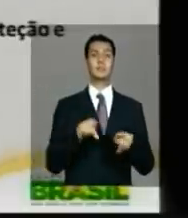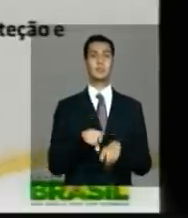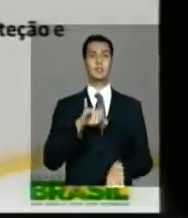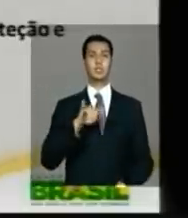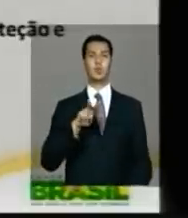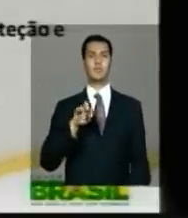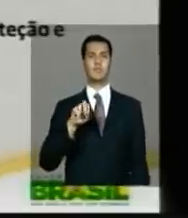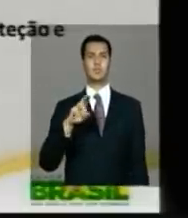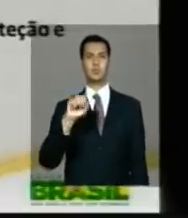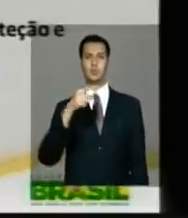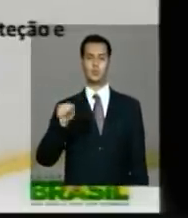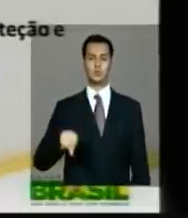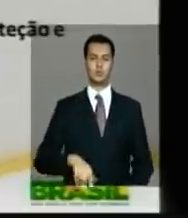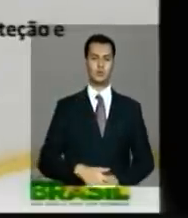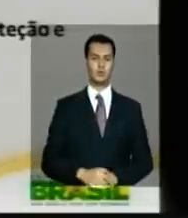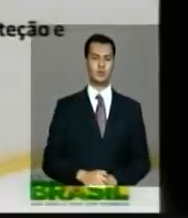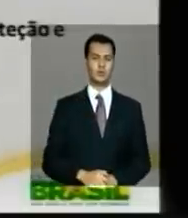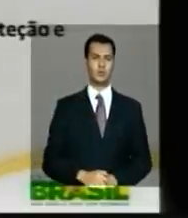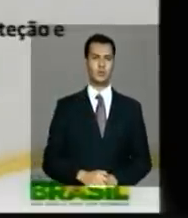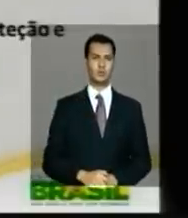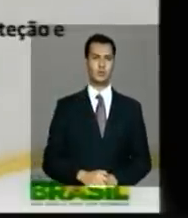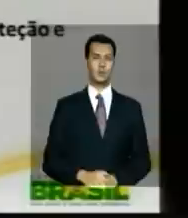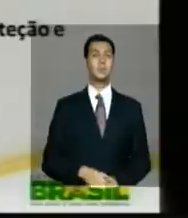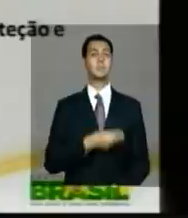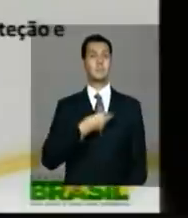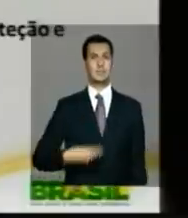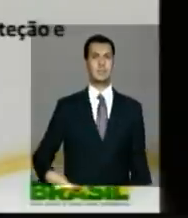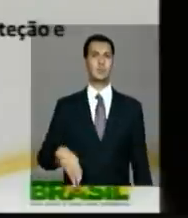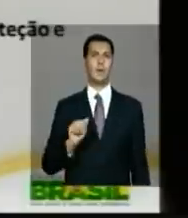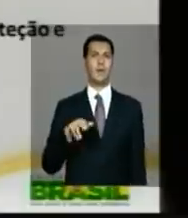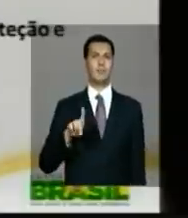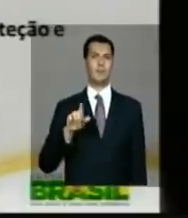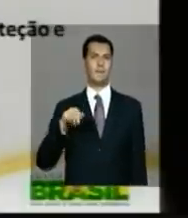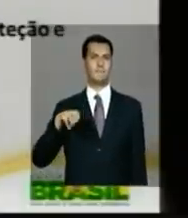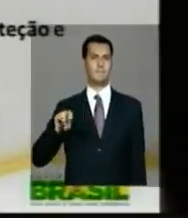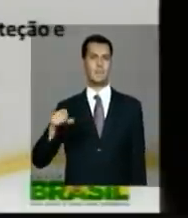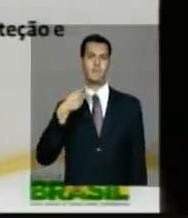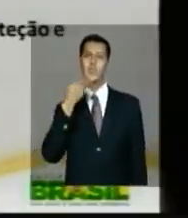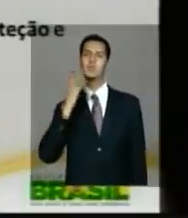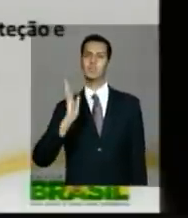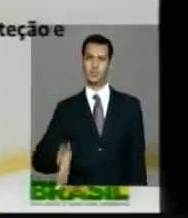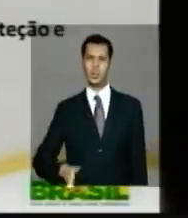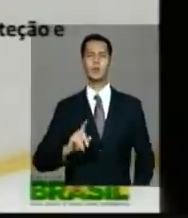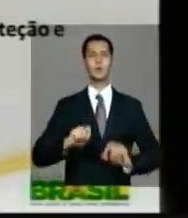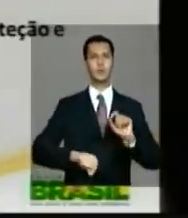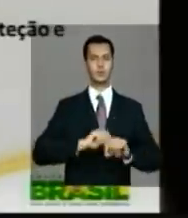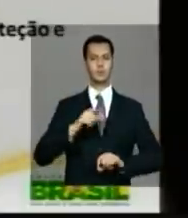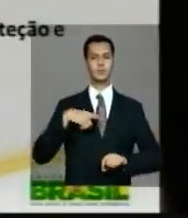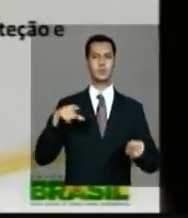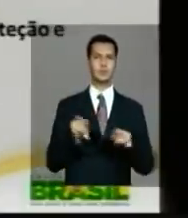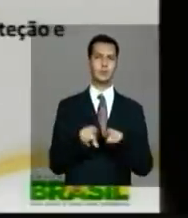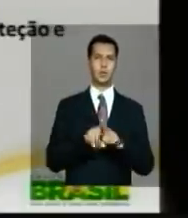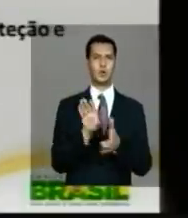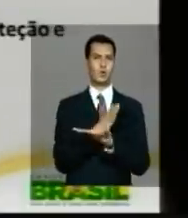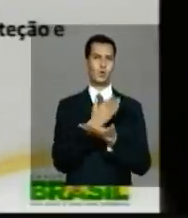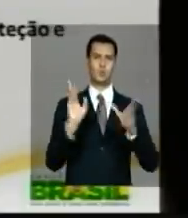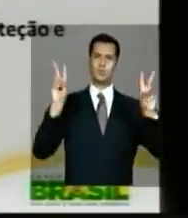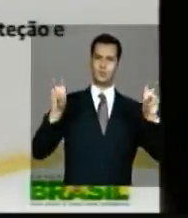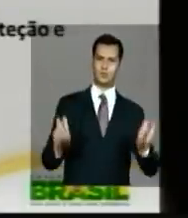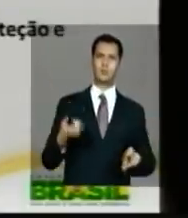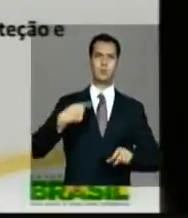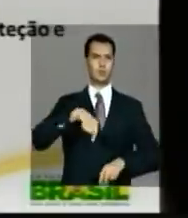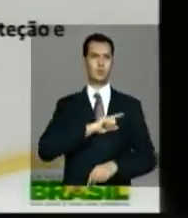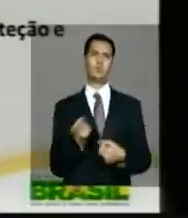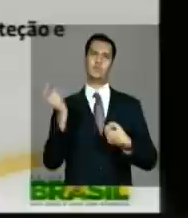algumas questões além do ministro Adon já sinalizou alguns aspectos que foram resgatados daquilo que foi o debate eh